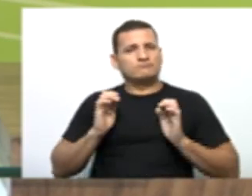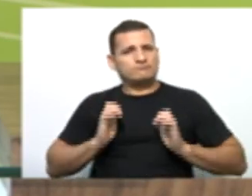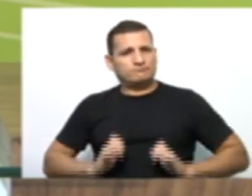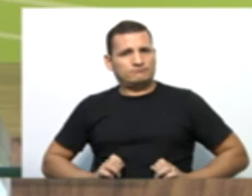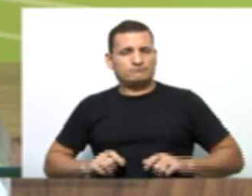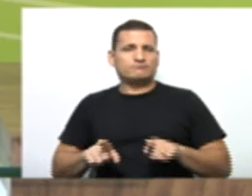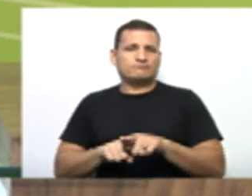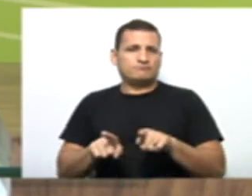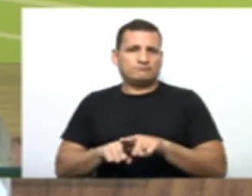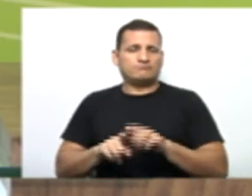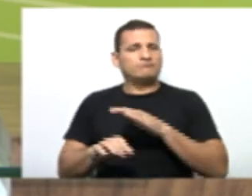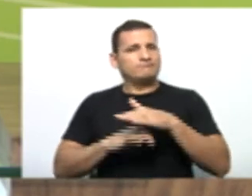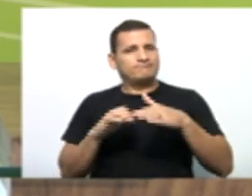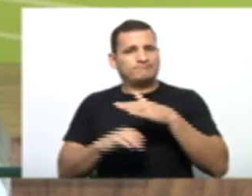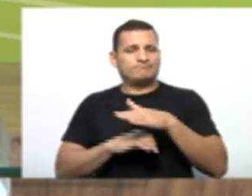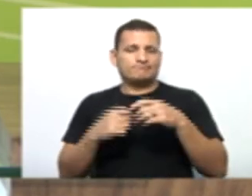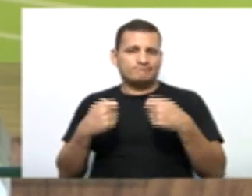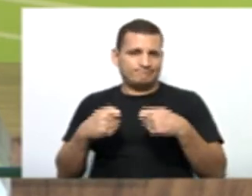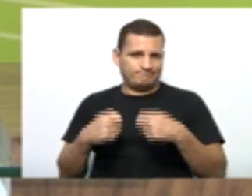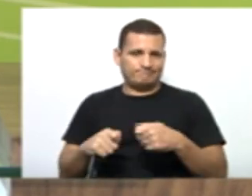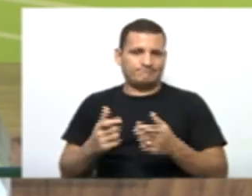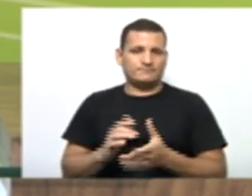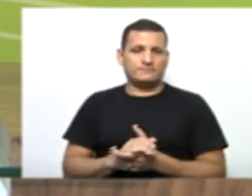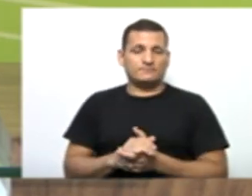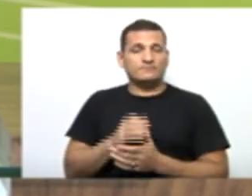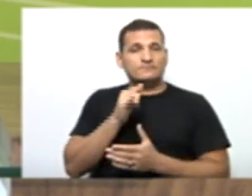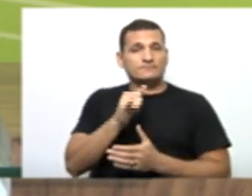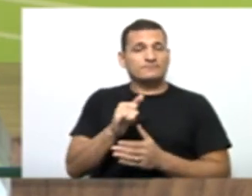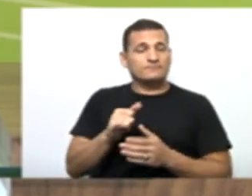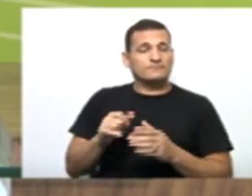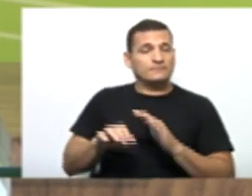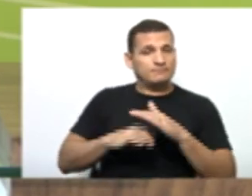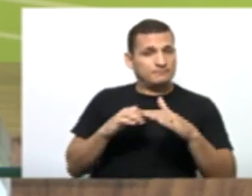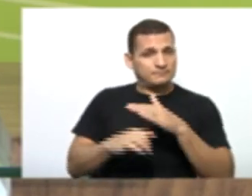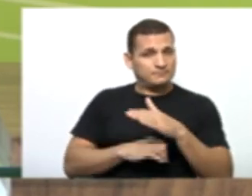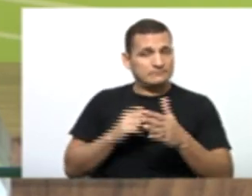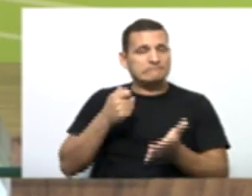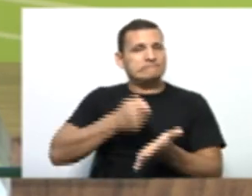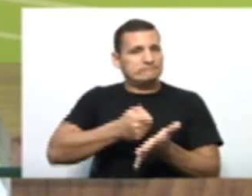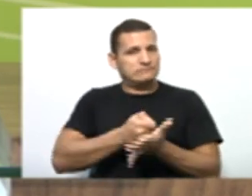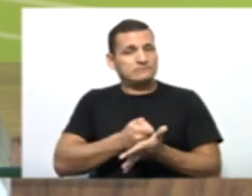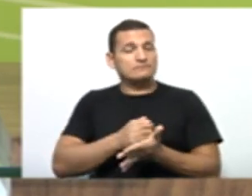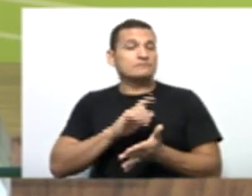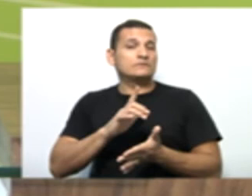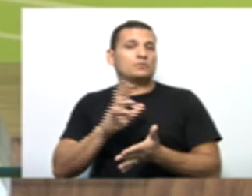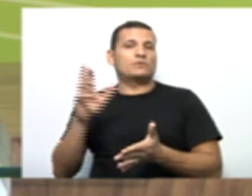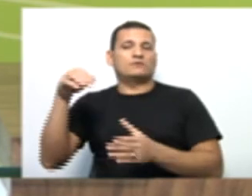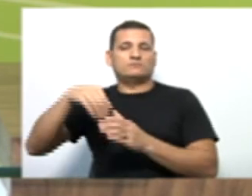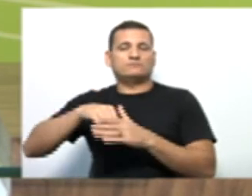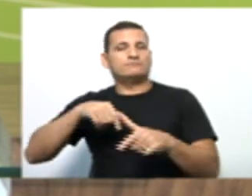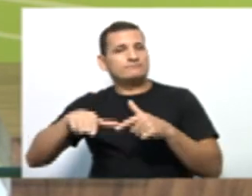que a empresa precisa cumprir. E se a empresa é cobrada, imagina quem trabalha nela.